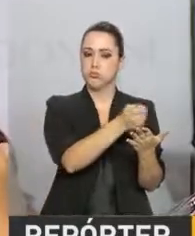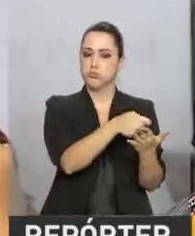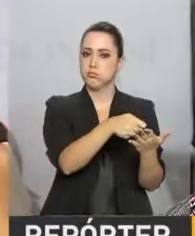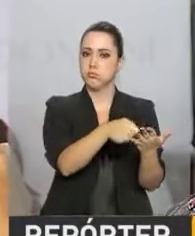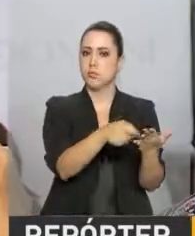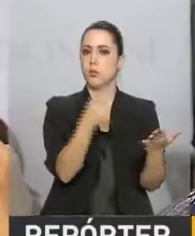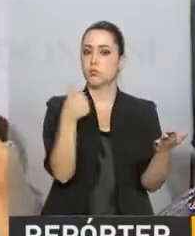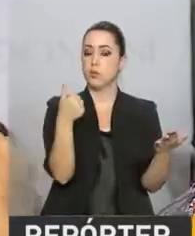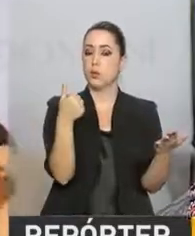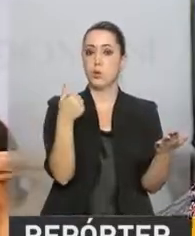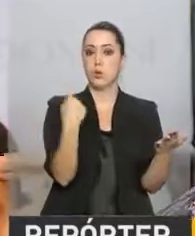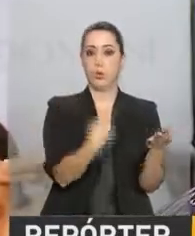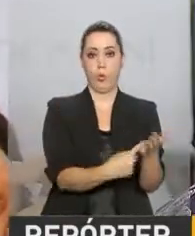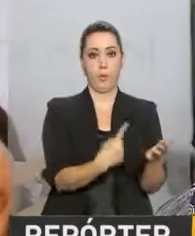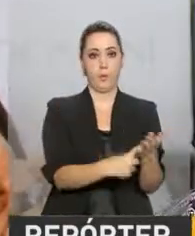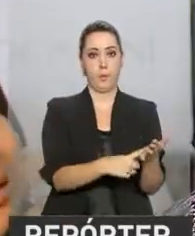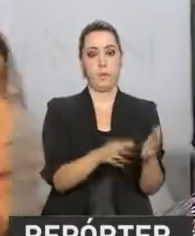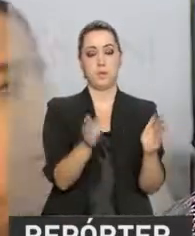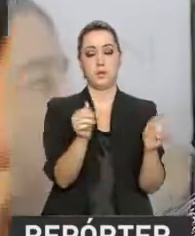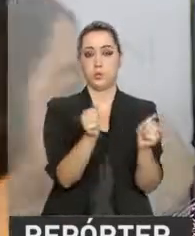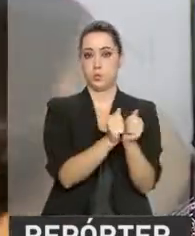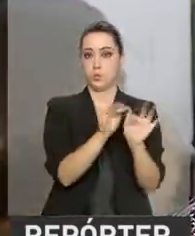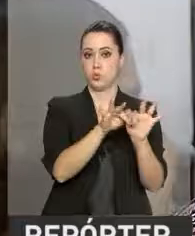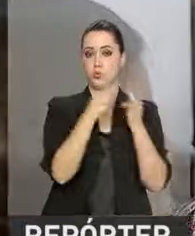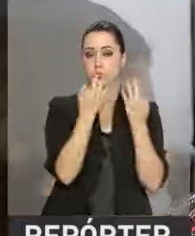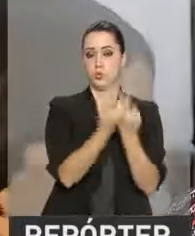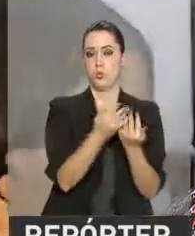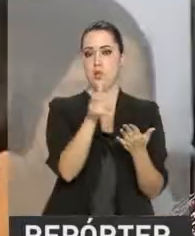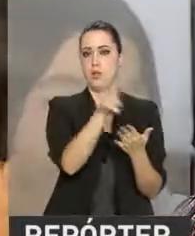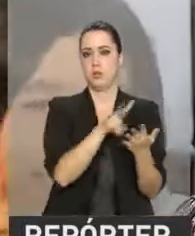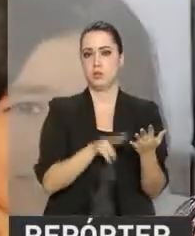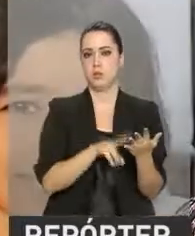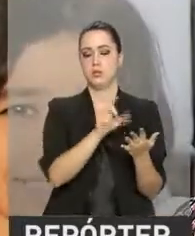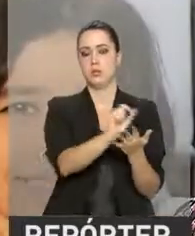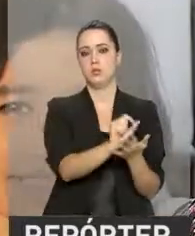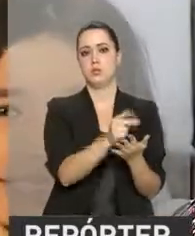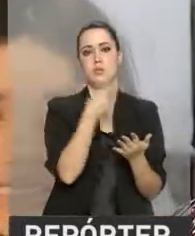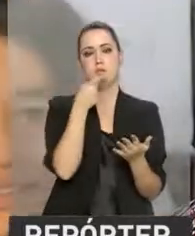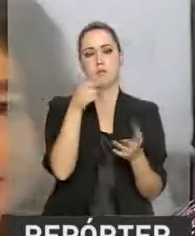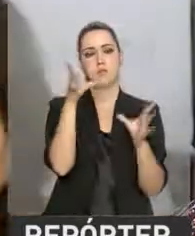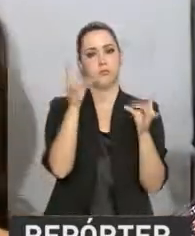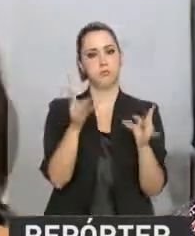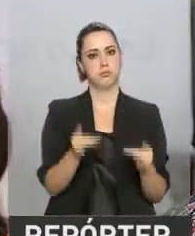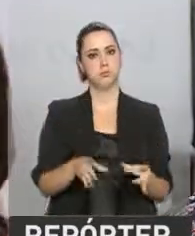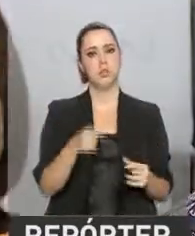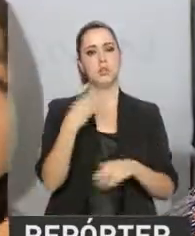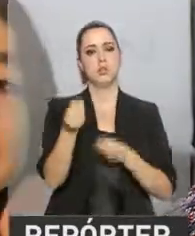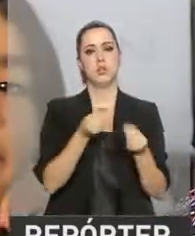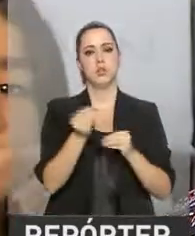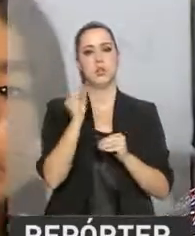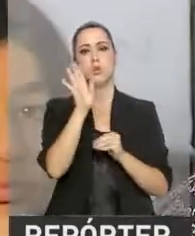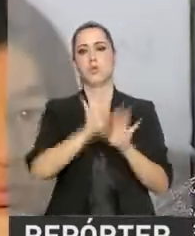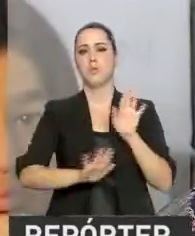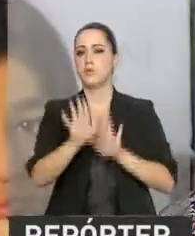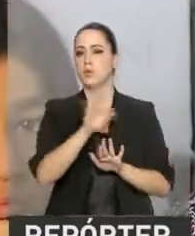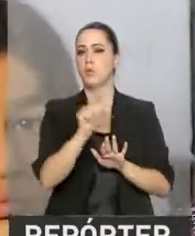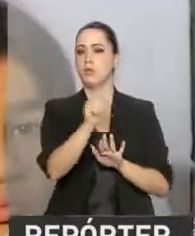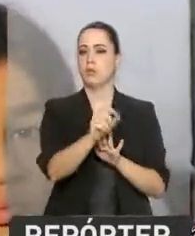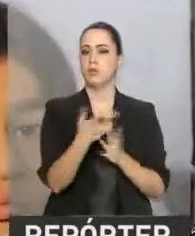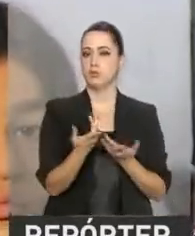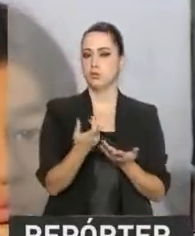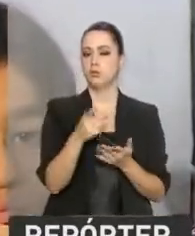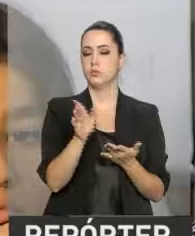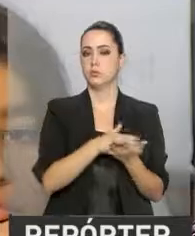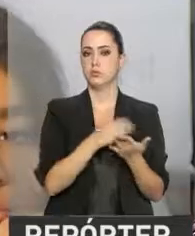compromisso firmado com a família a família leu o termo esse tempo diz basicamente sobre a conservação do livro ea gente